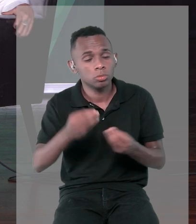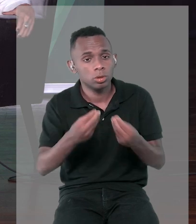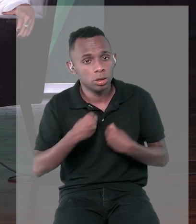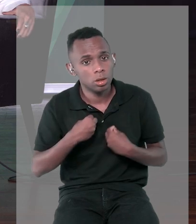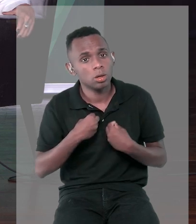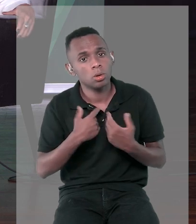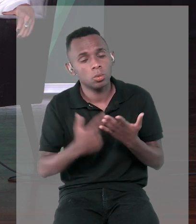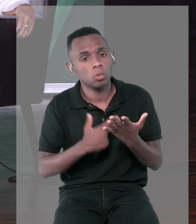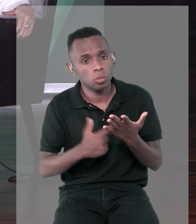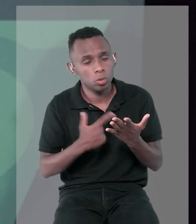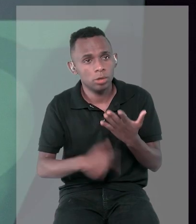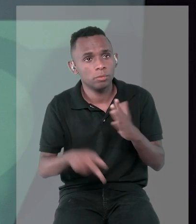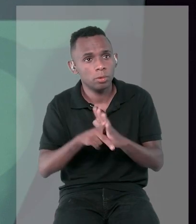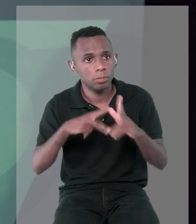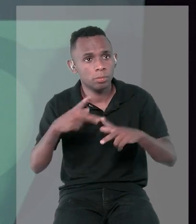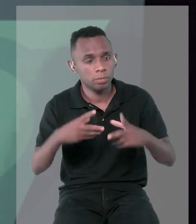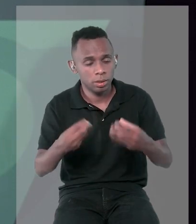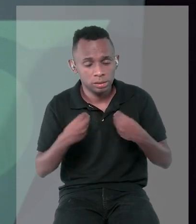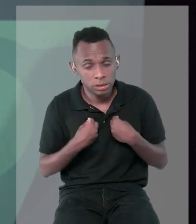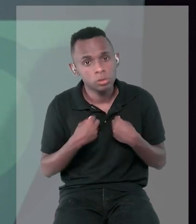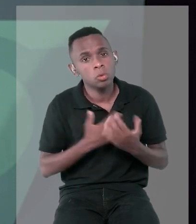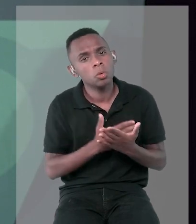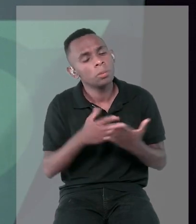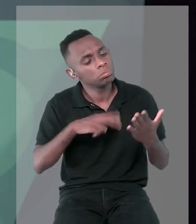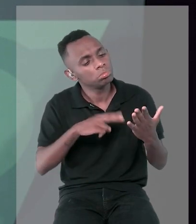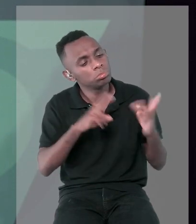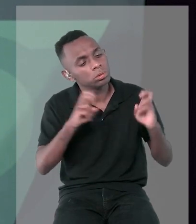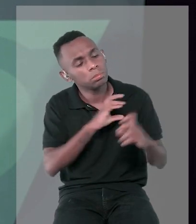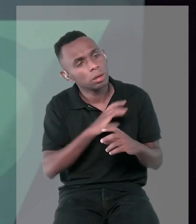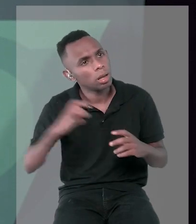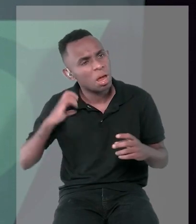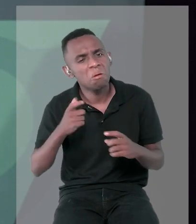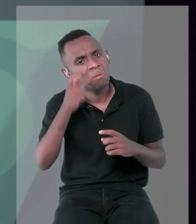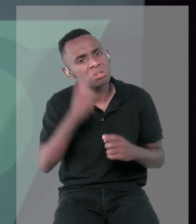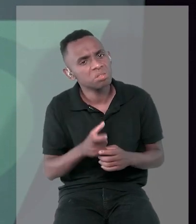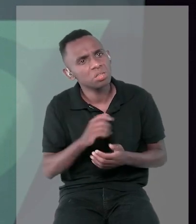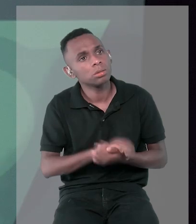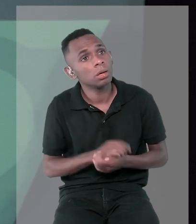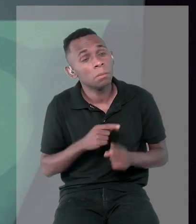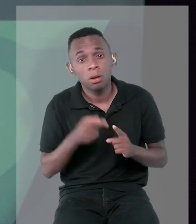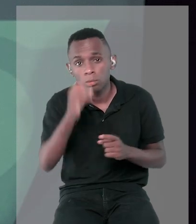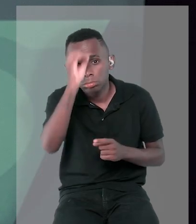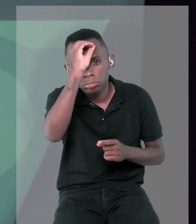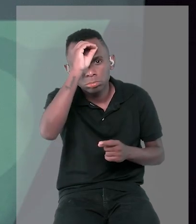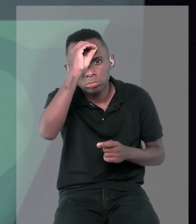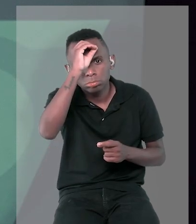livro de presente, que era o Laços de Família. E eu comecei a ler aqueles contos, achei muito interessantes, mas eu não